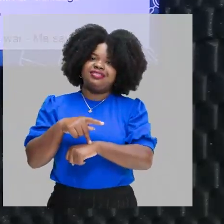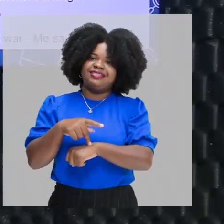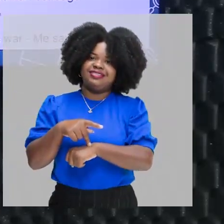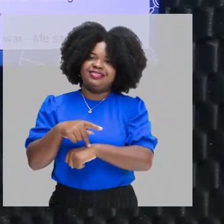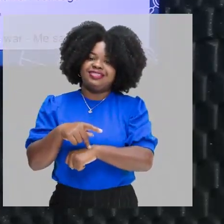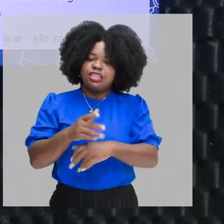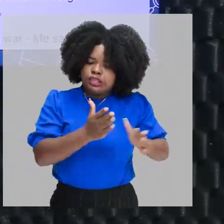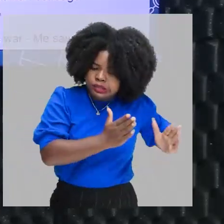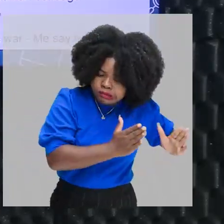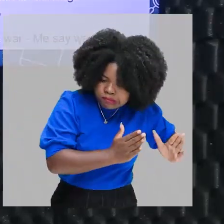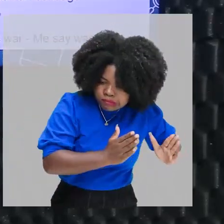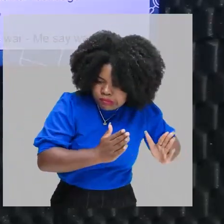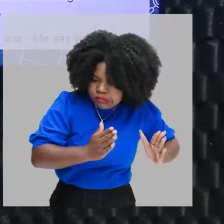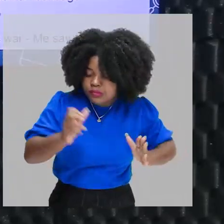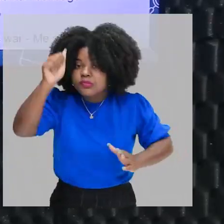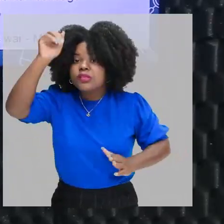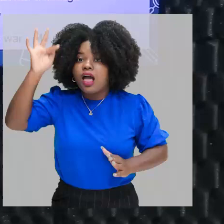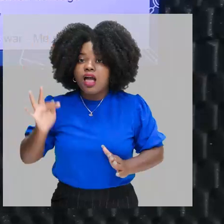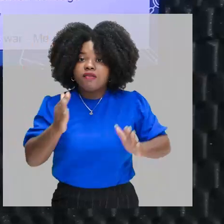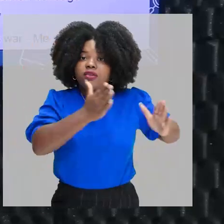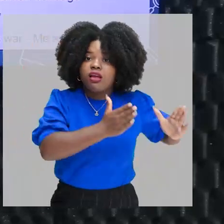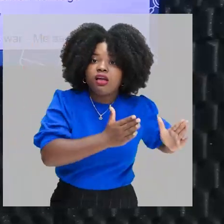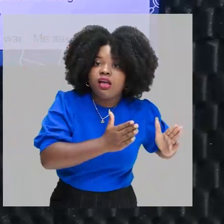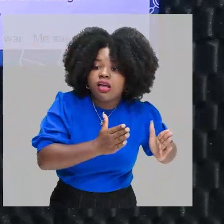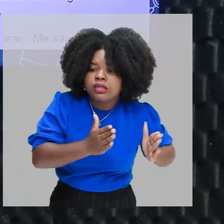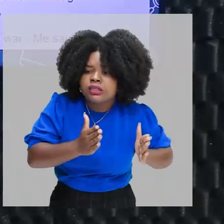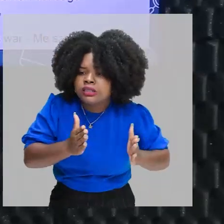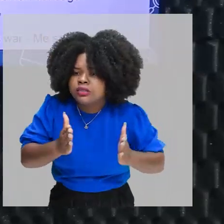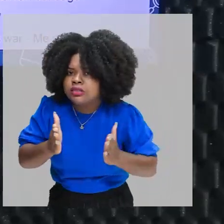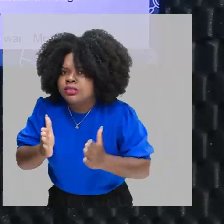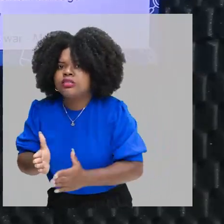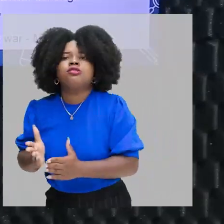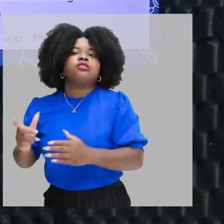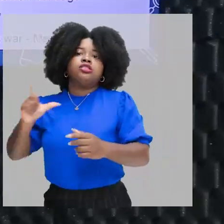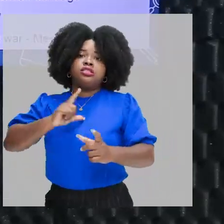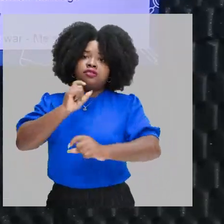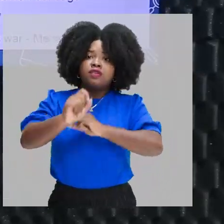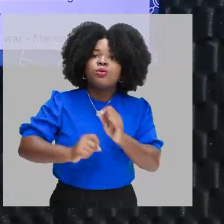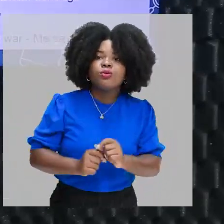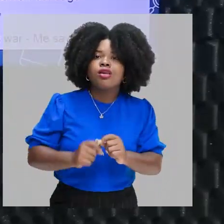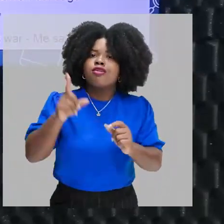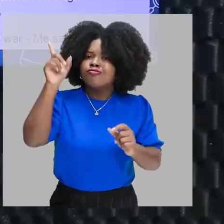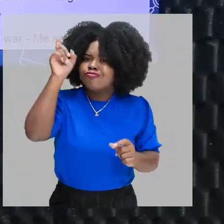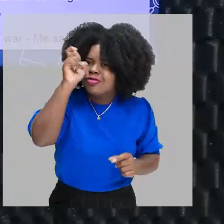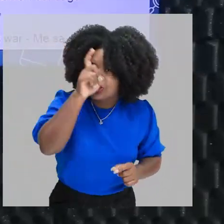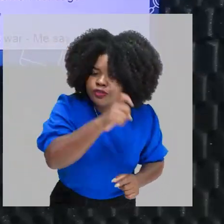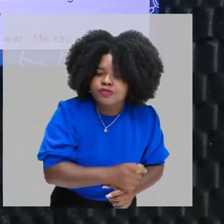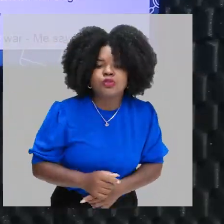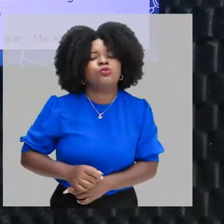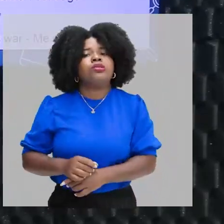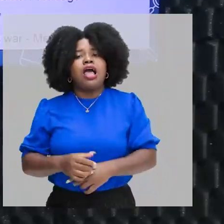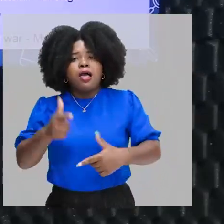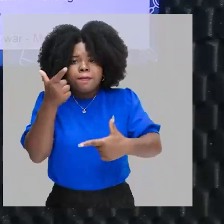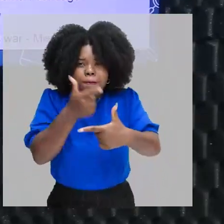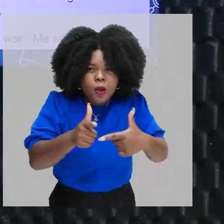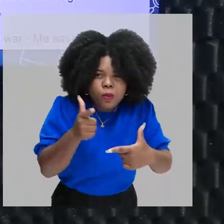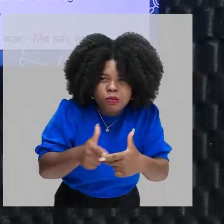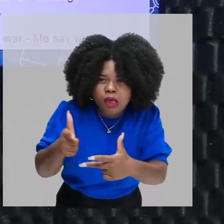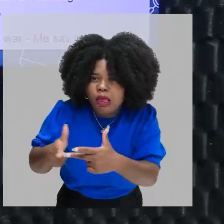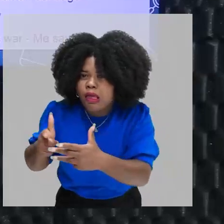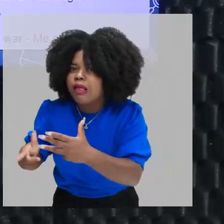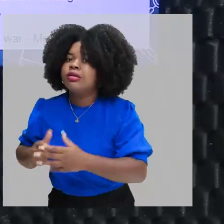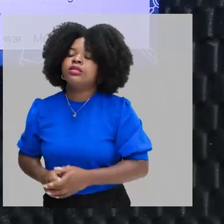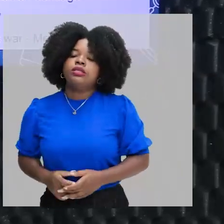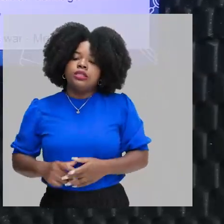nesse período, países da África, que enfrentavam conflitos, que enfrentavam problemas, tá? E aí